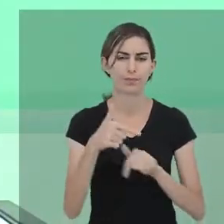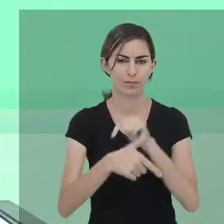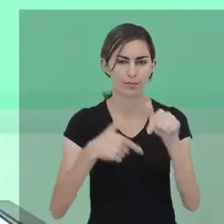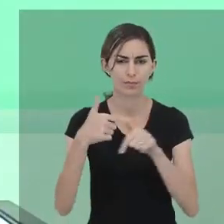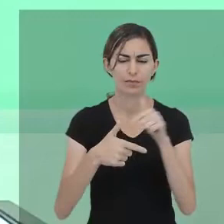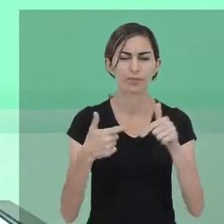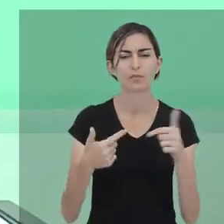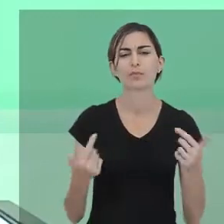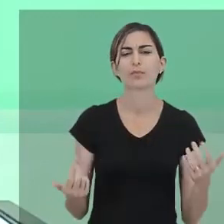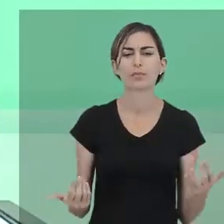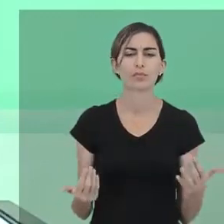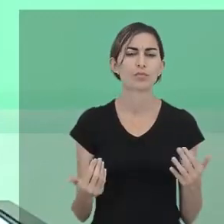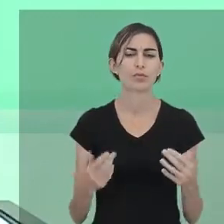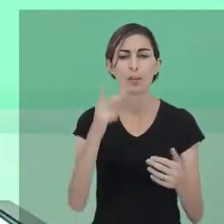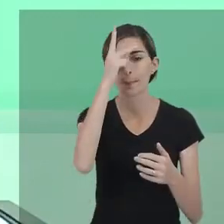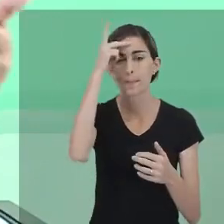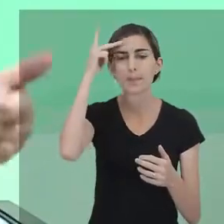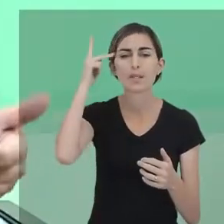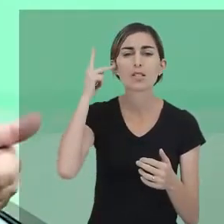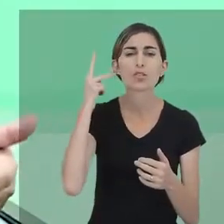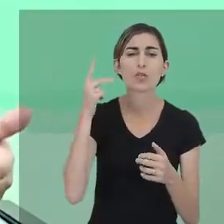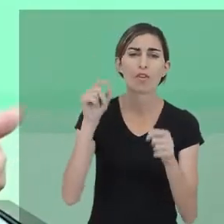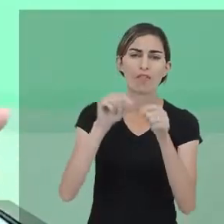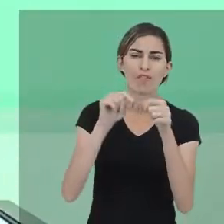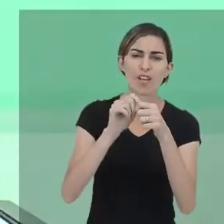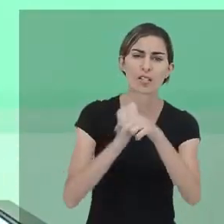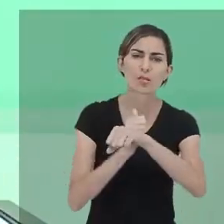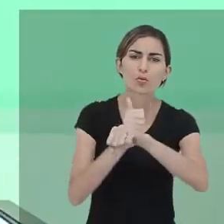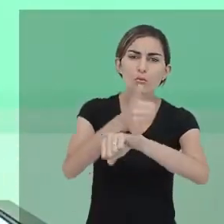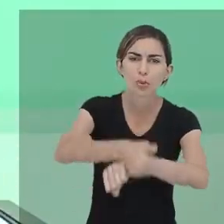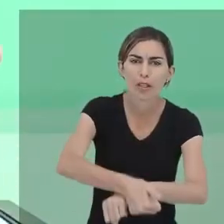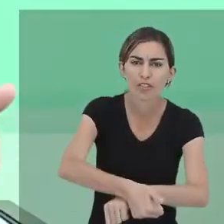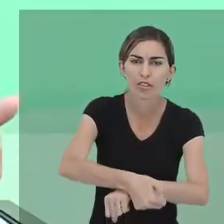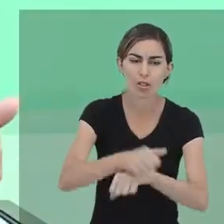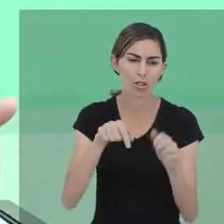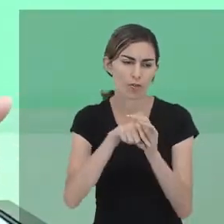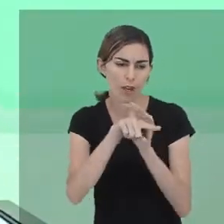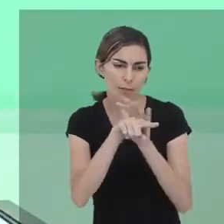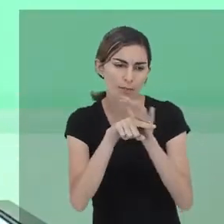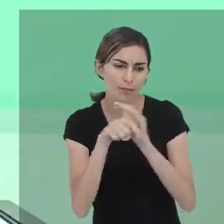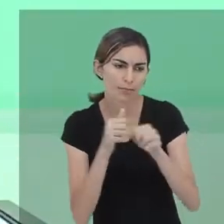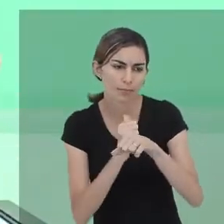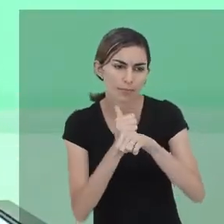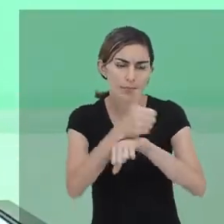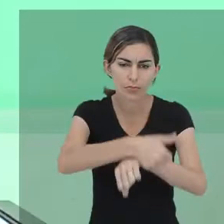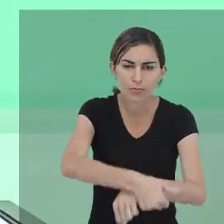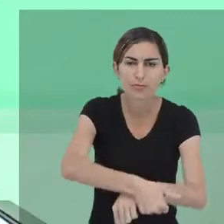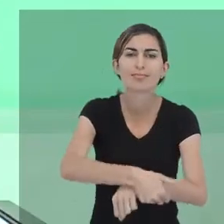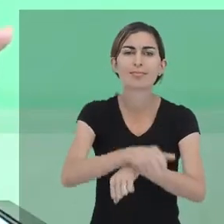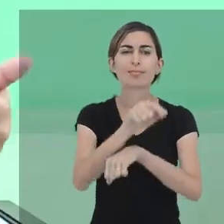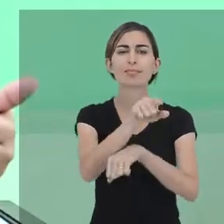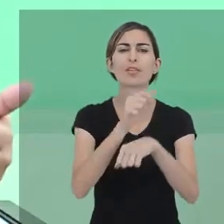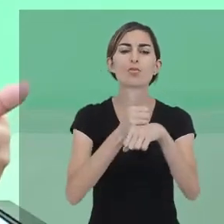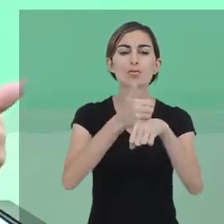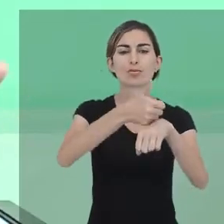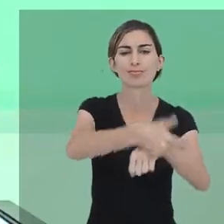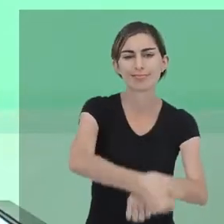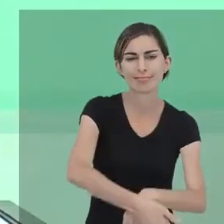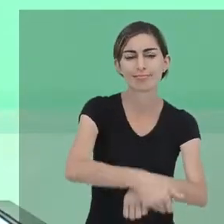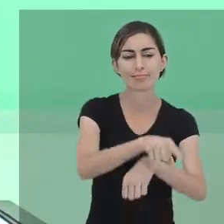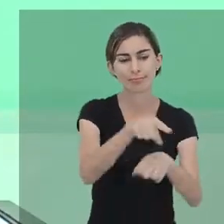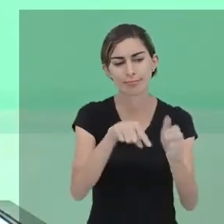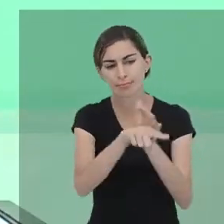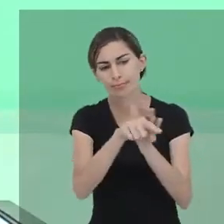para alguém que vai fazer a supervisão, então ele vai supervise, ele vai supervise, supervisionar.